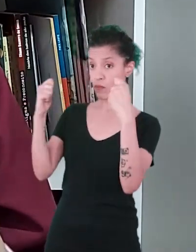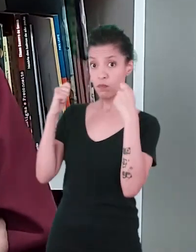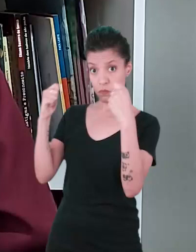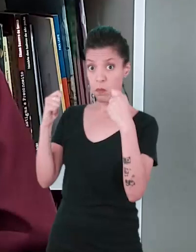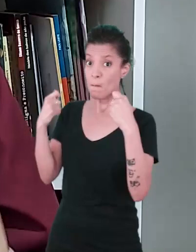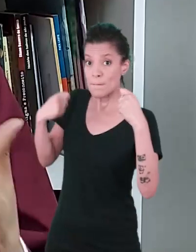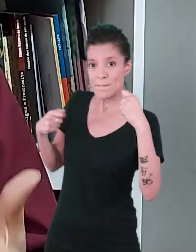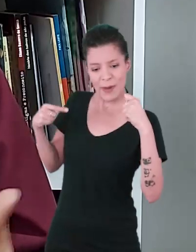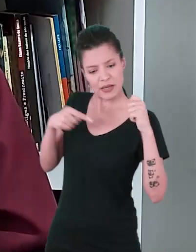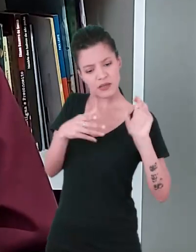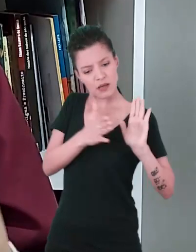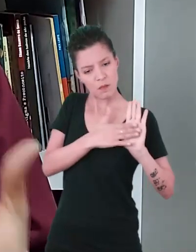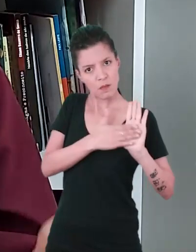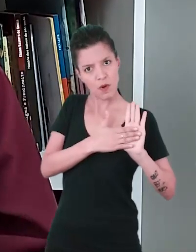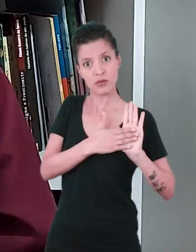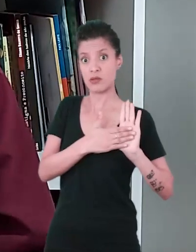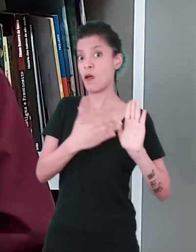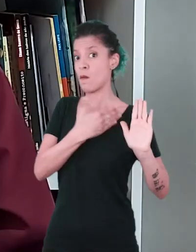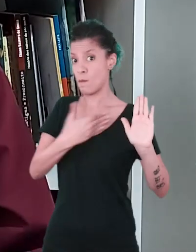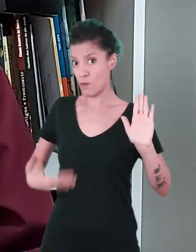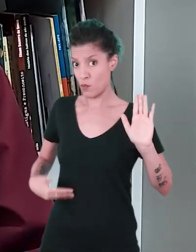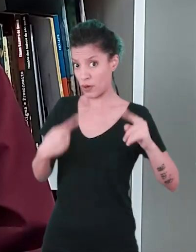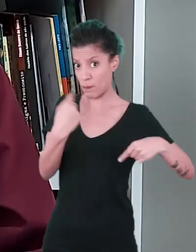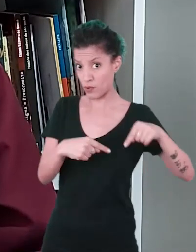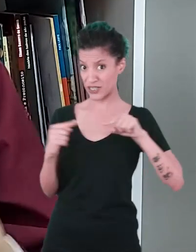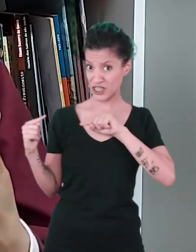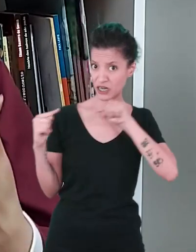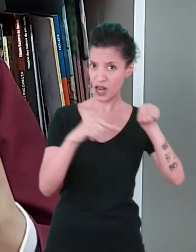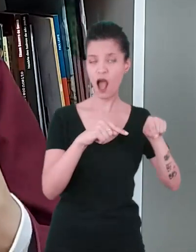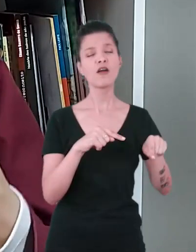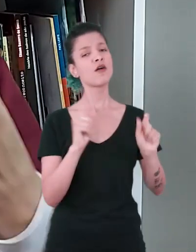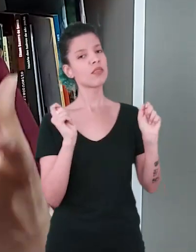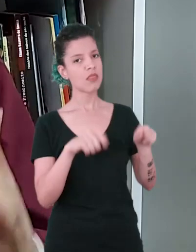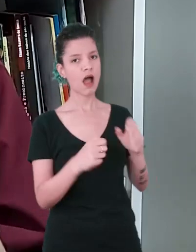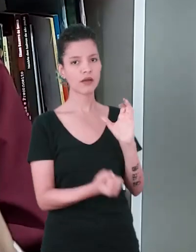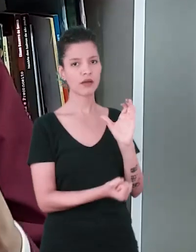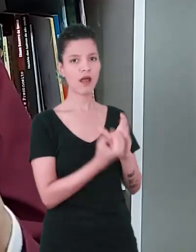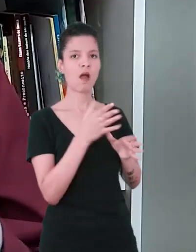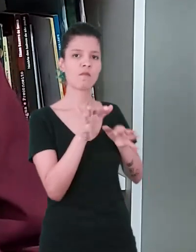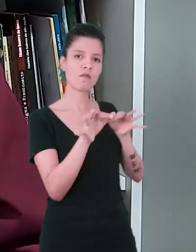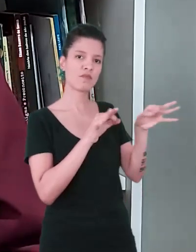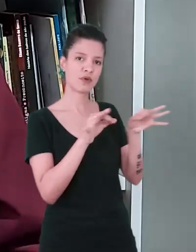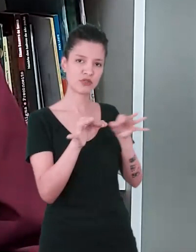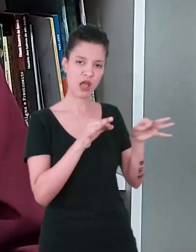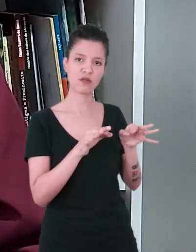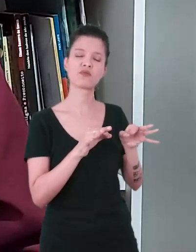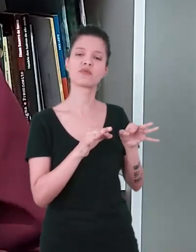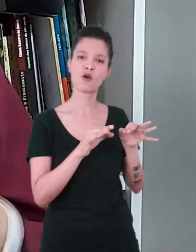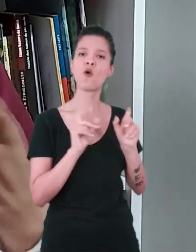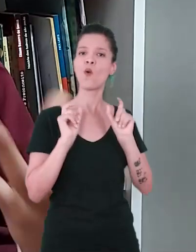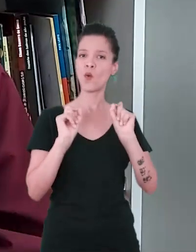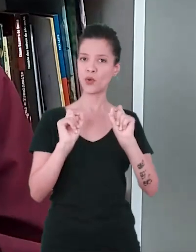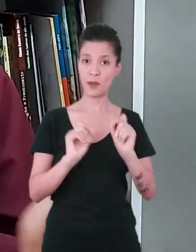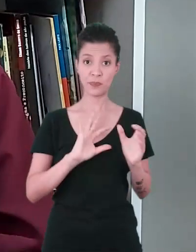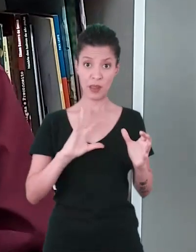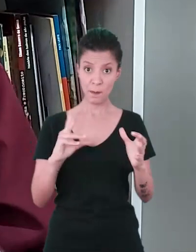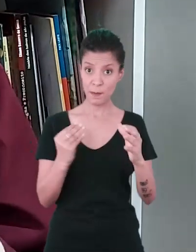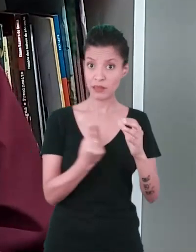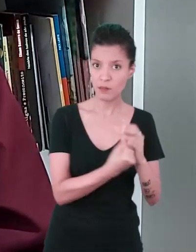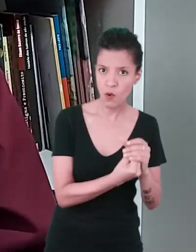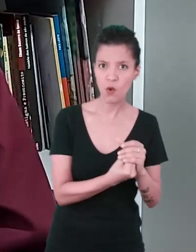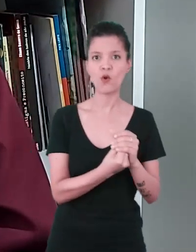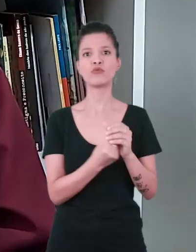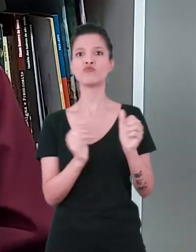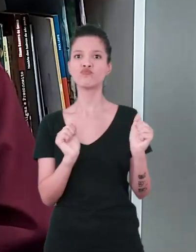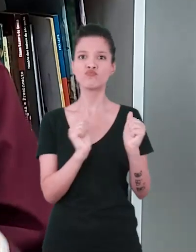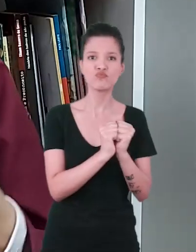públicas, a gente poderia também desenvolver projetos para aproximar o conhecimento sobre os patrimônios junto à comunidade,